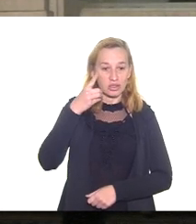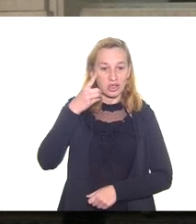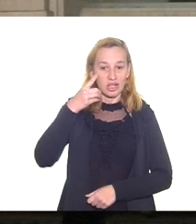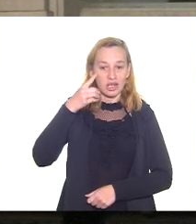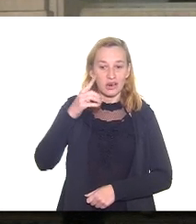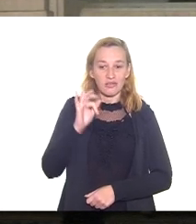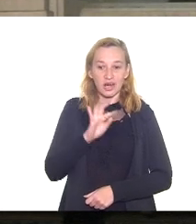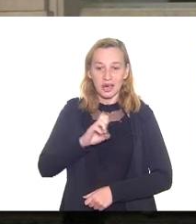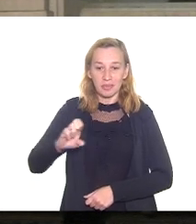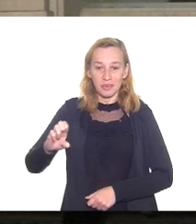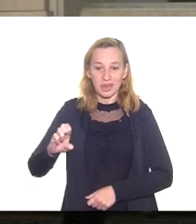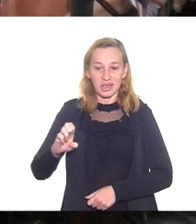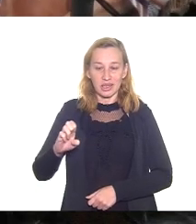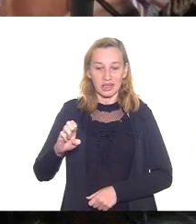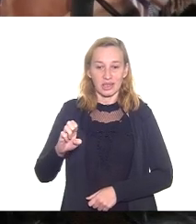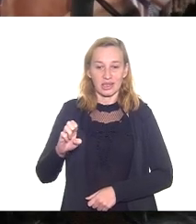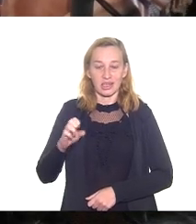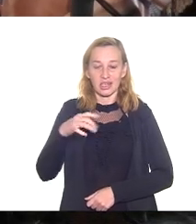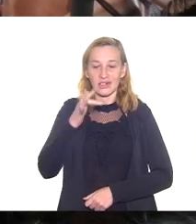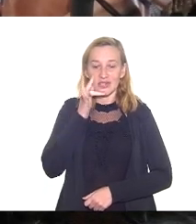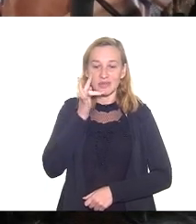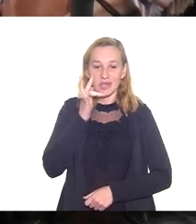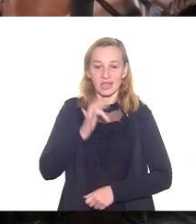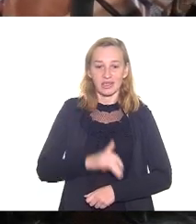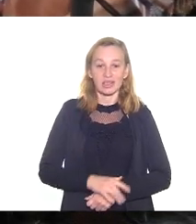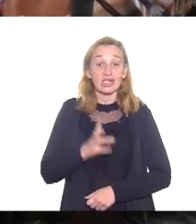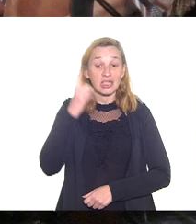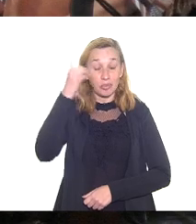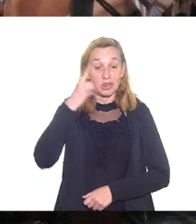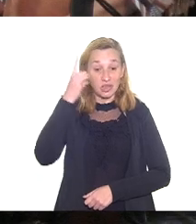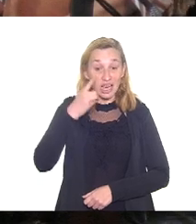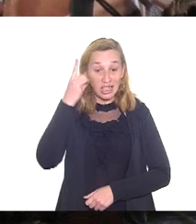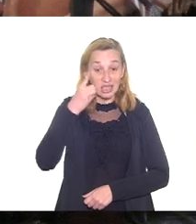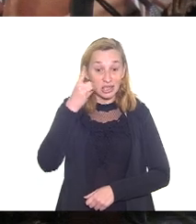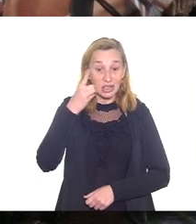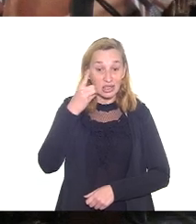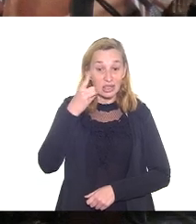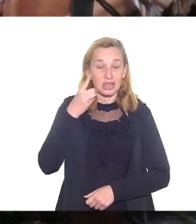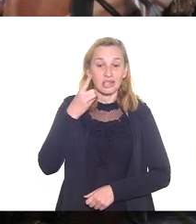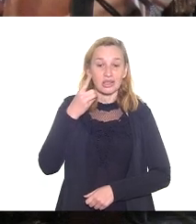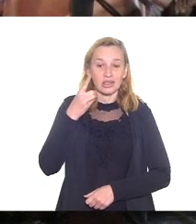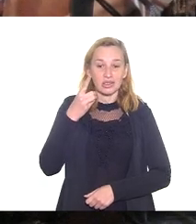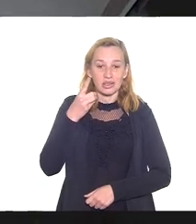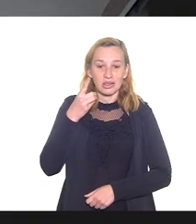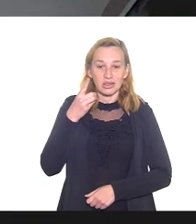Neto. Deputado Jorge Felipe Neto. Deputada Lucinha.